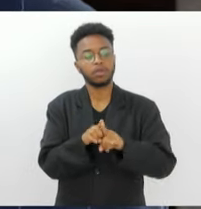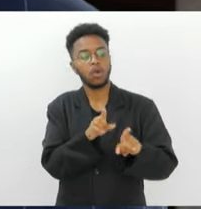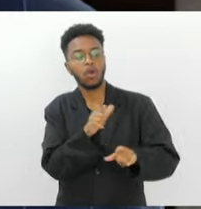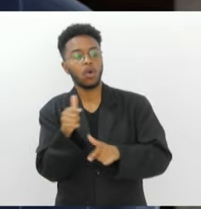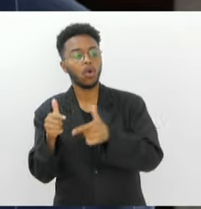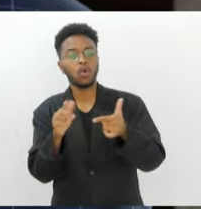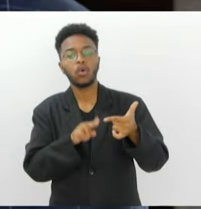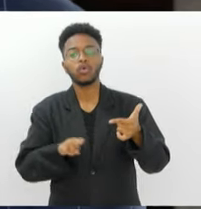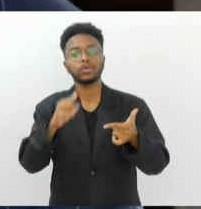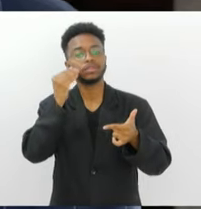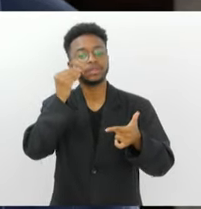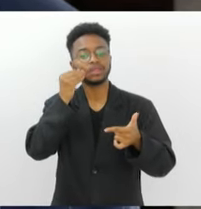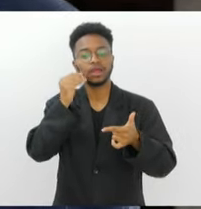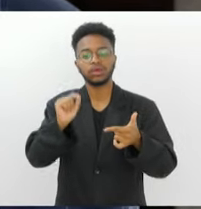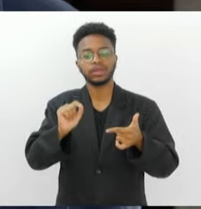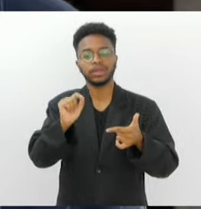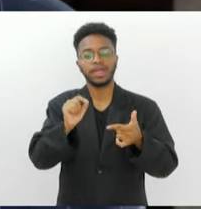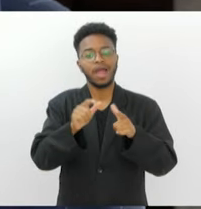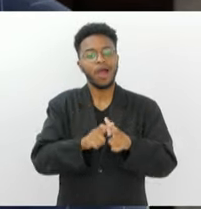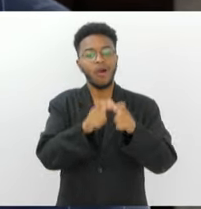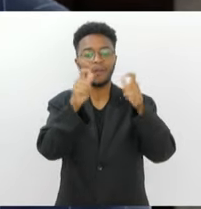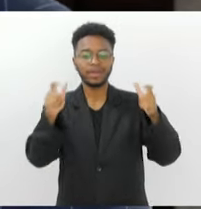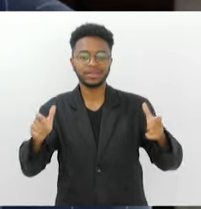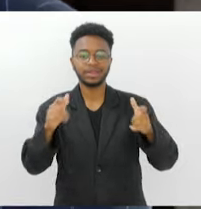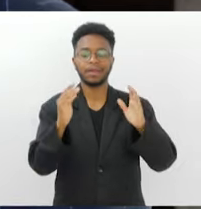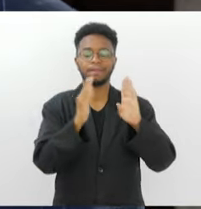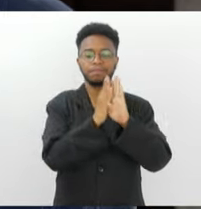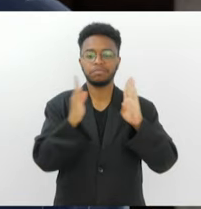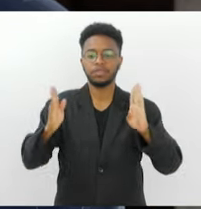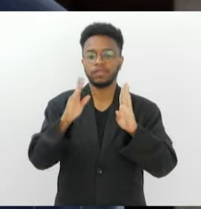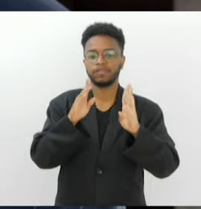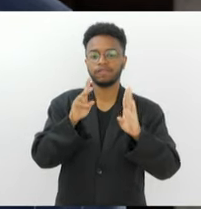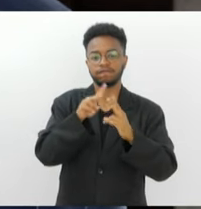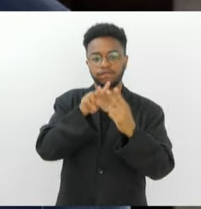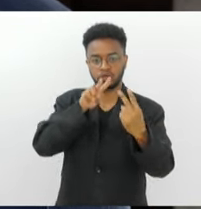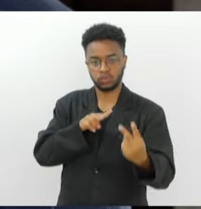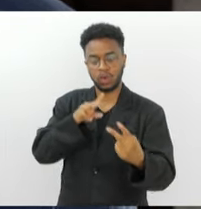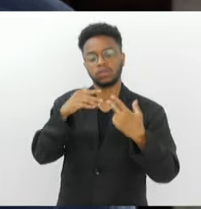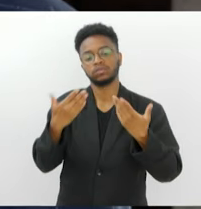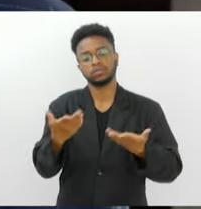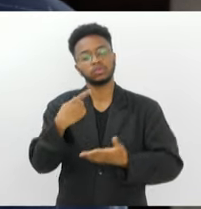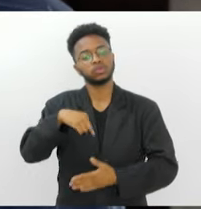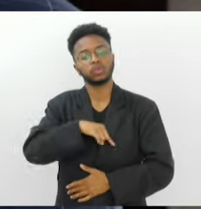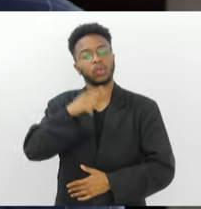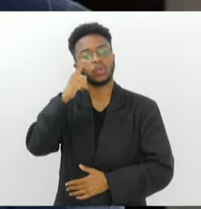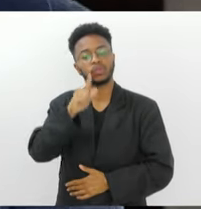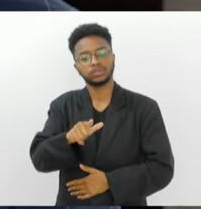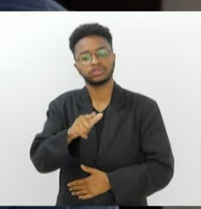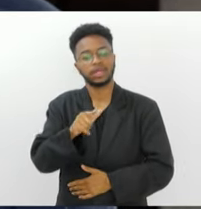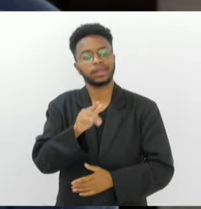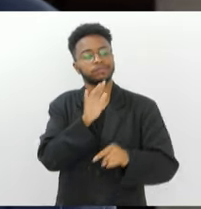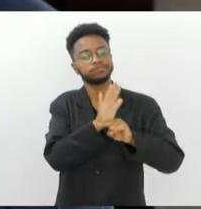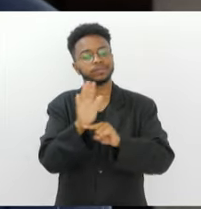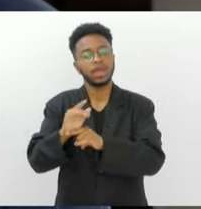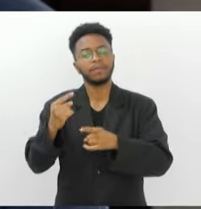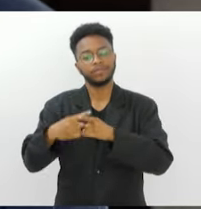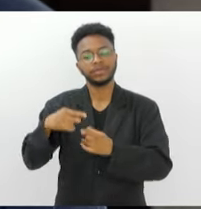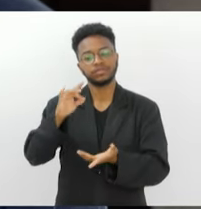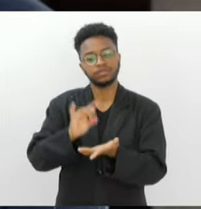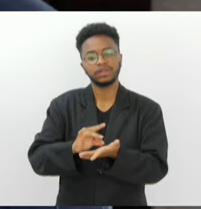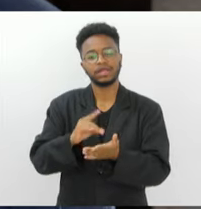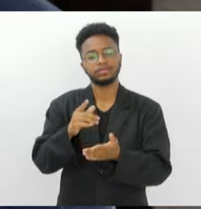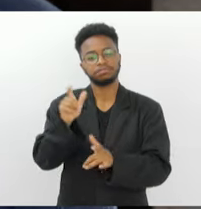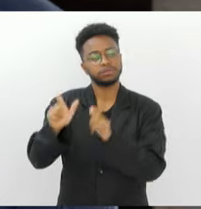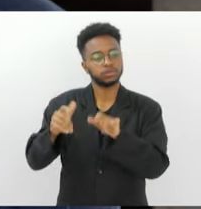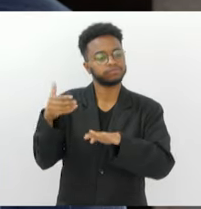para ampliação imensa da biblioteca digital. Assim a gente vai corresponder aos anseios, porque ela é muito